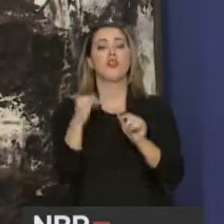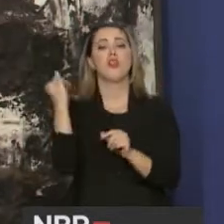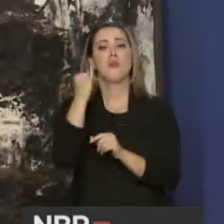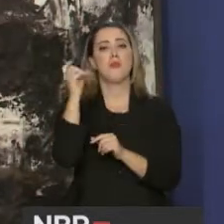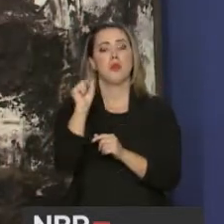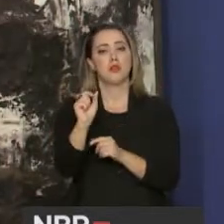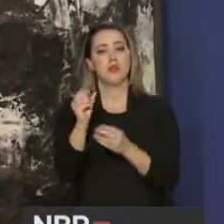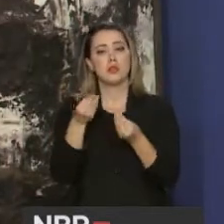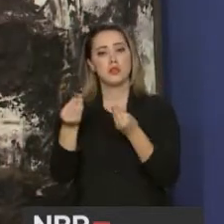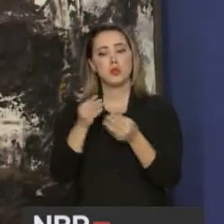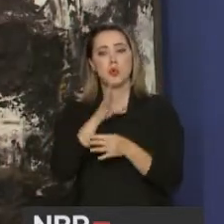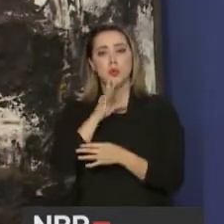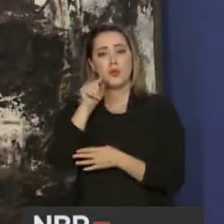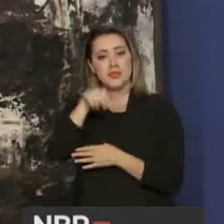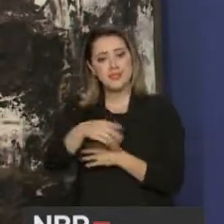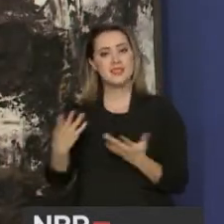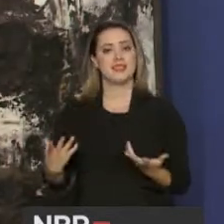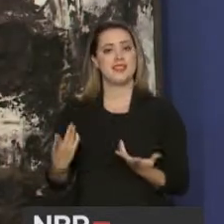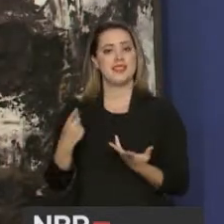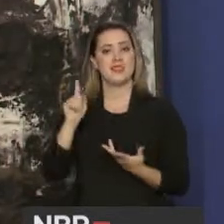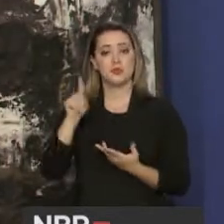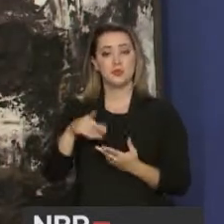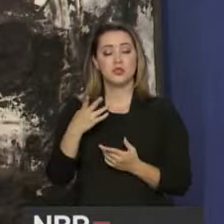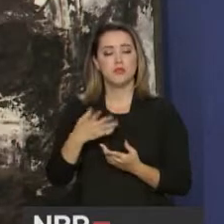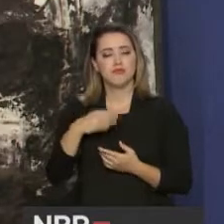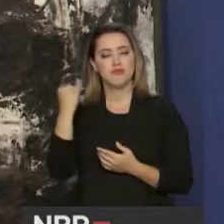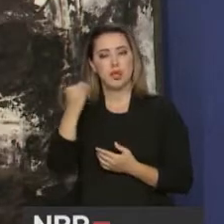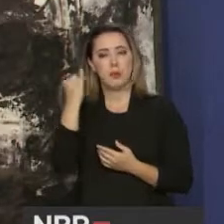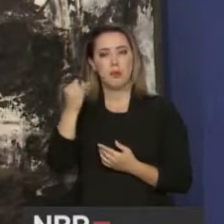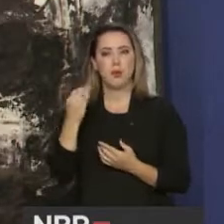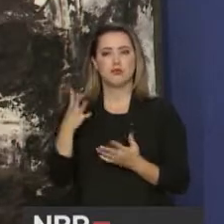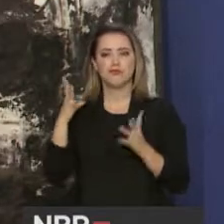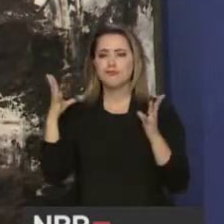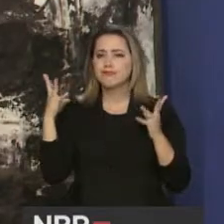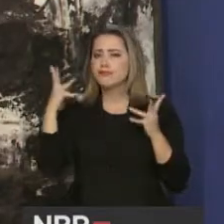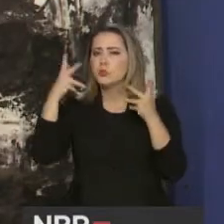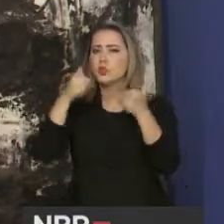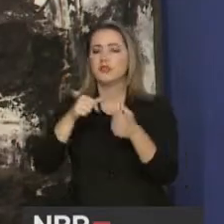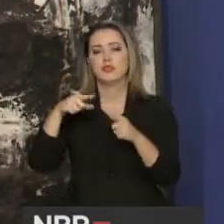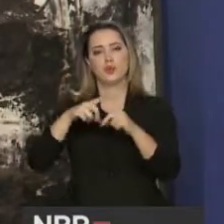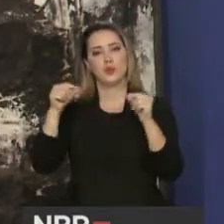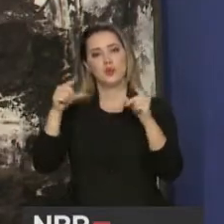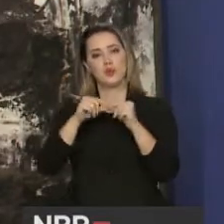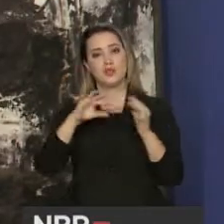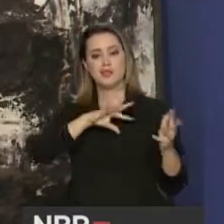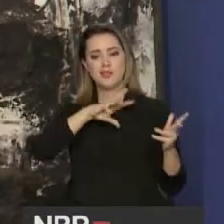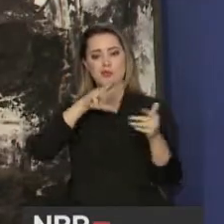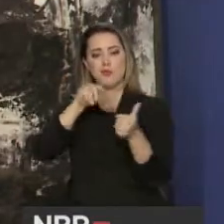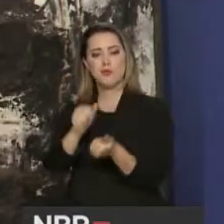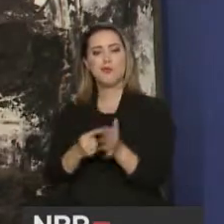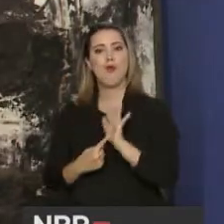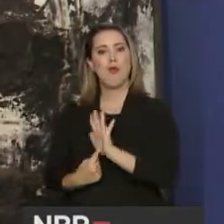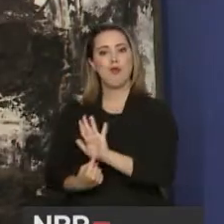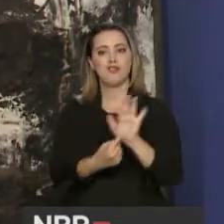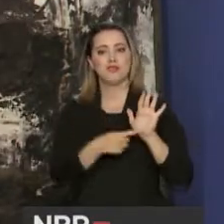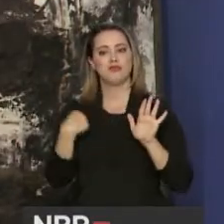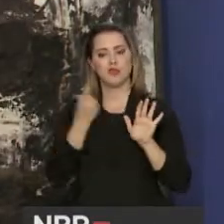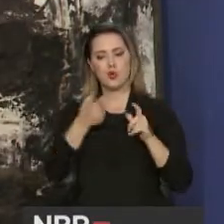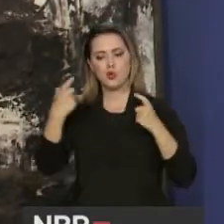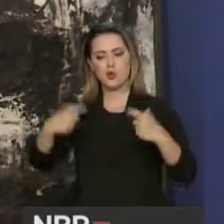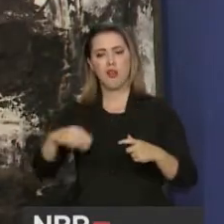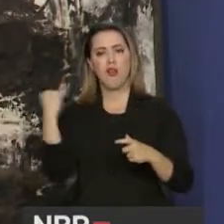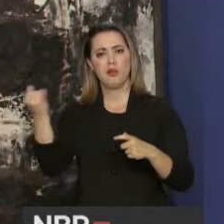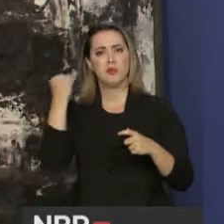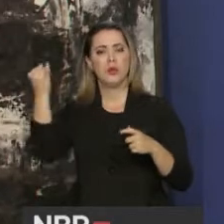importância de conhecer um espaço como esse, que é emblemático, é um cartão postal em Brasília e para o mundo, né? Como você disse, a nossa sala de